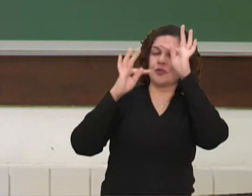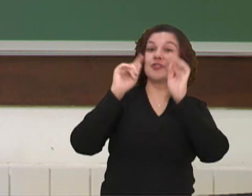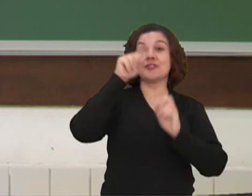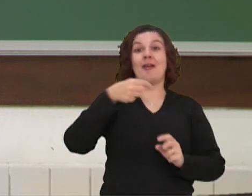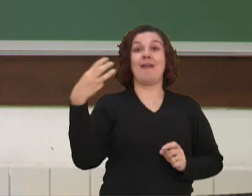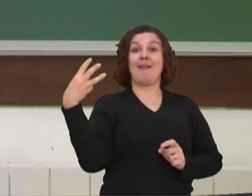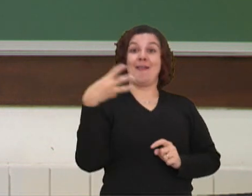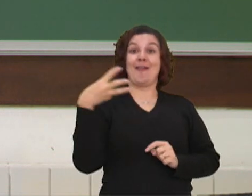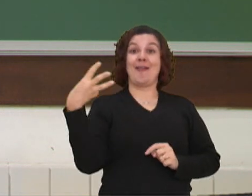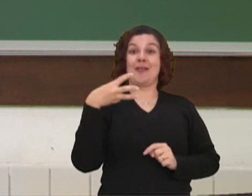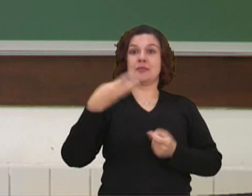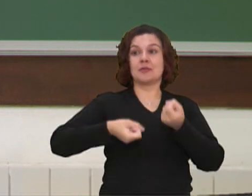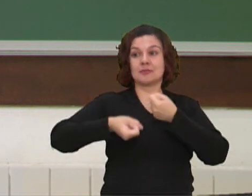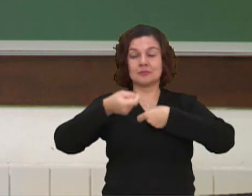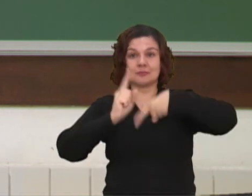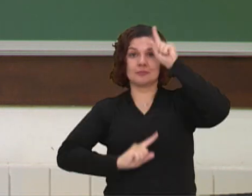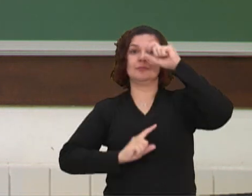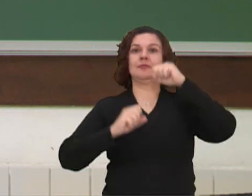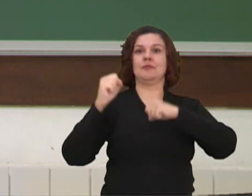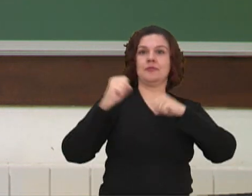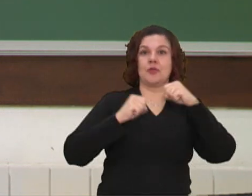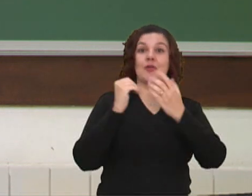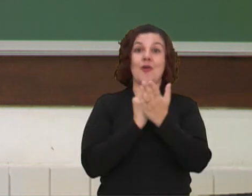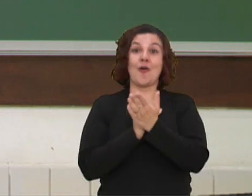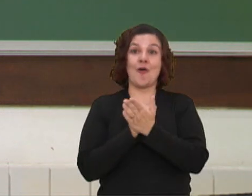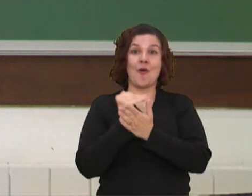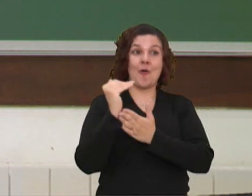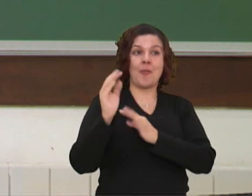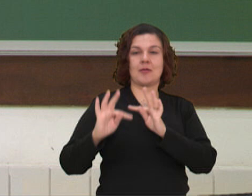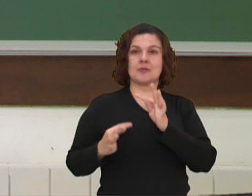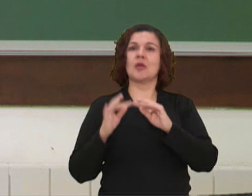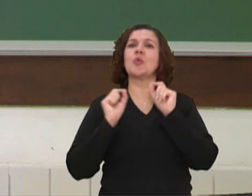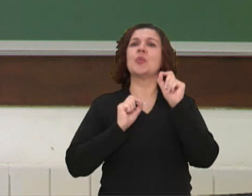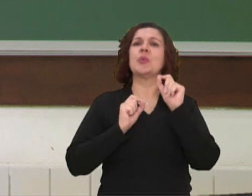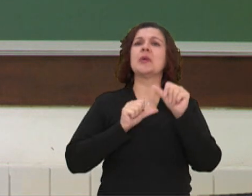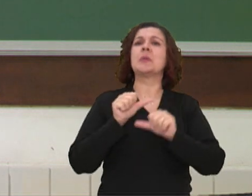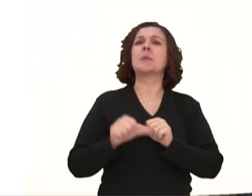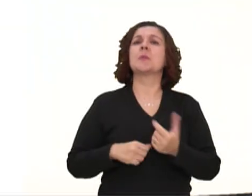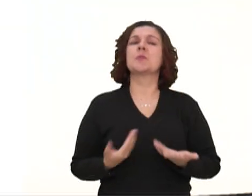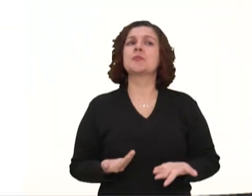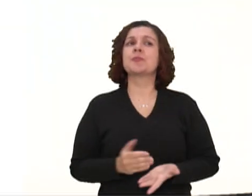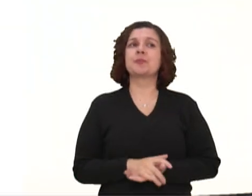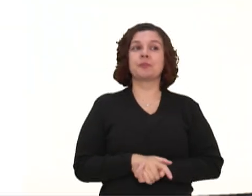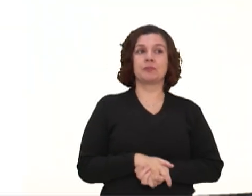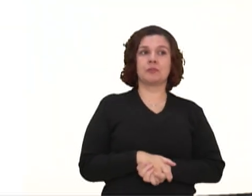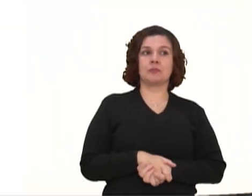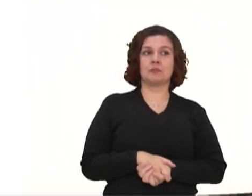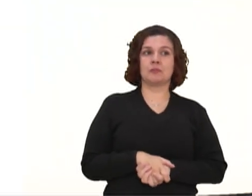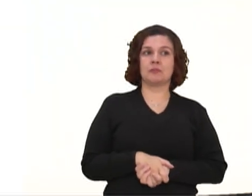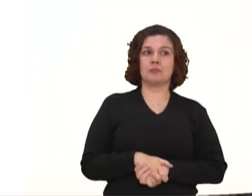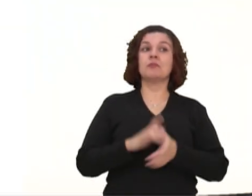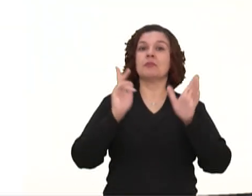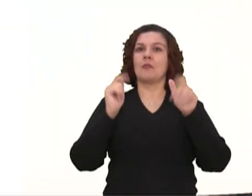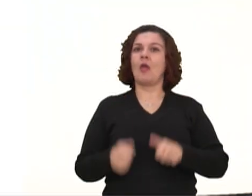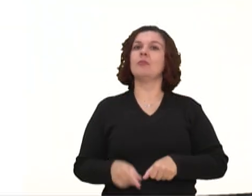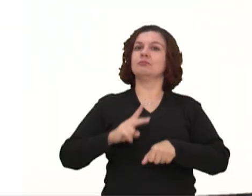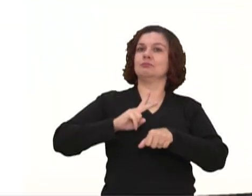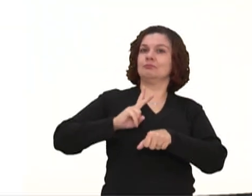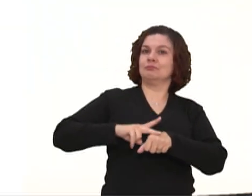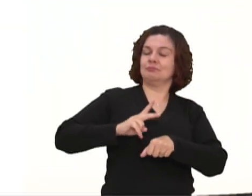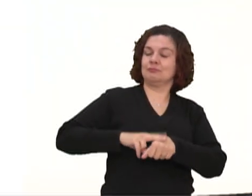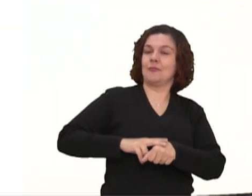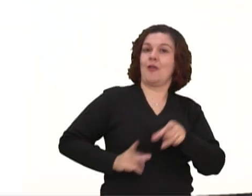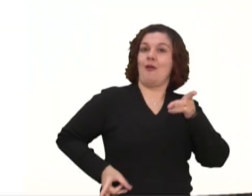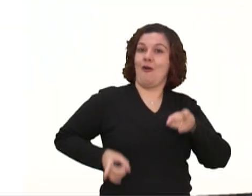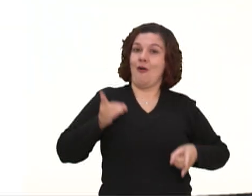industrial, que é marcada pelo emprego da tecnologia, o que muda? Então, nós temos lá a automação,